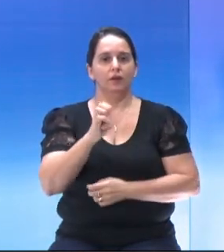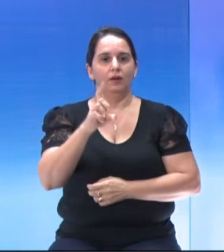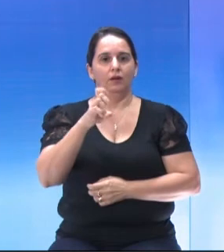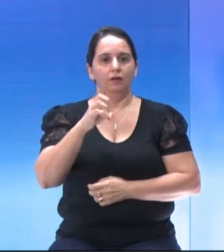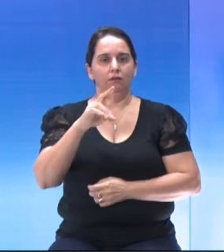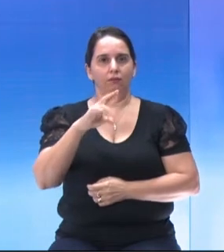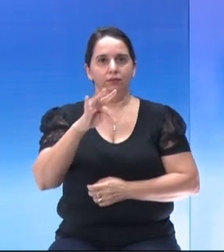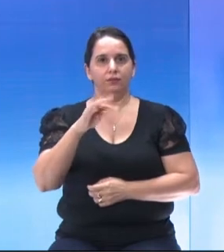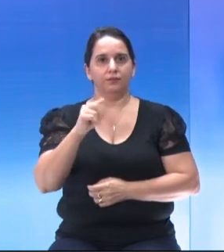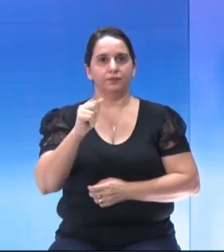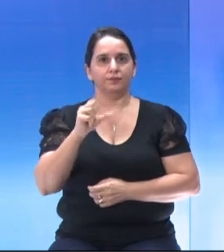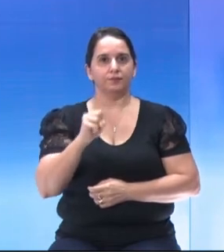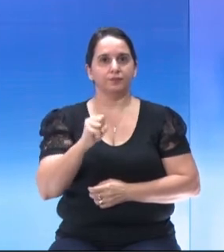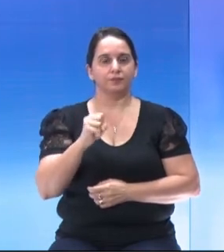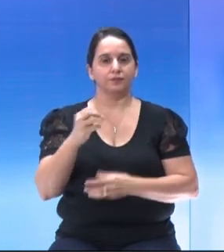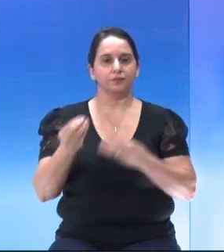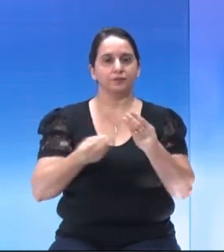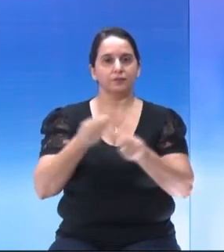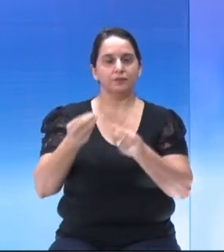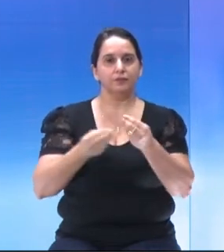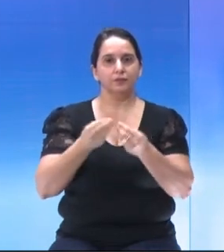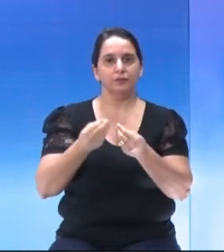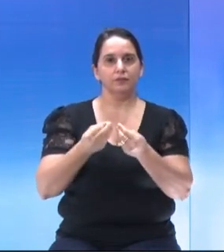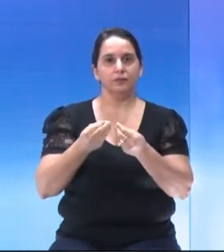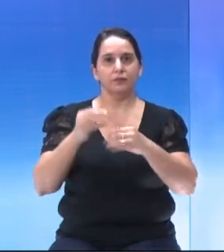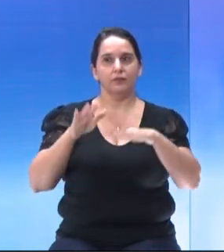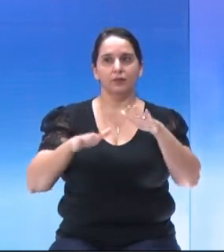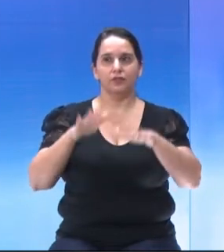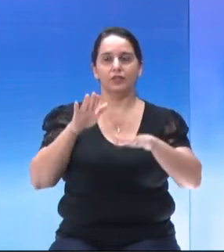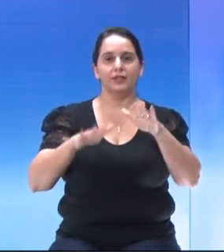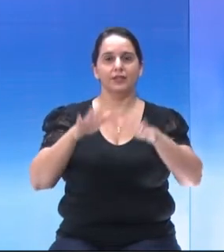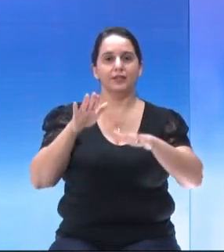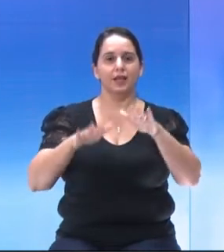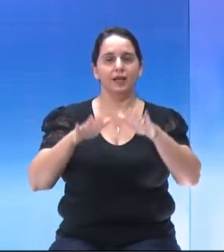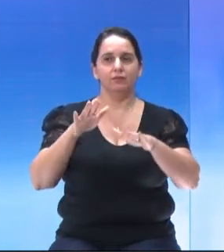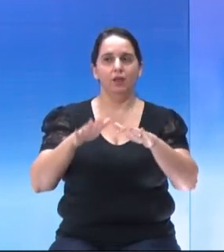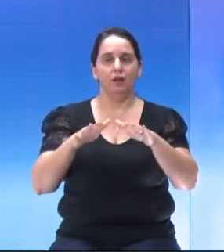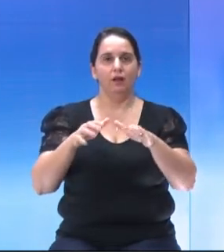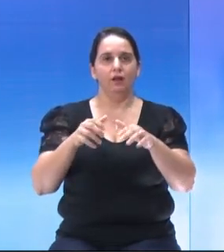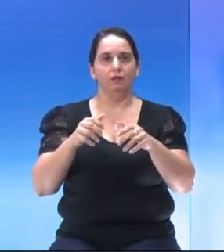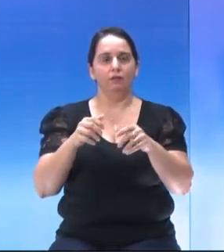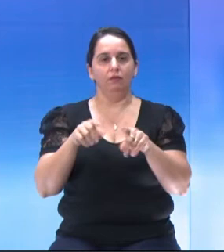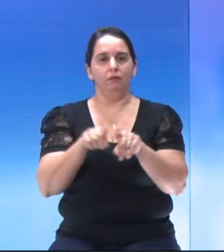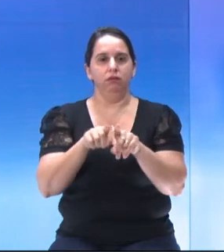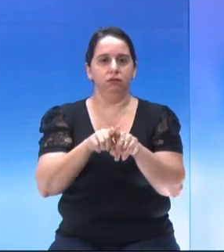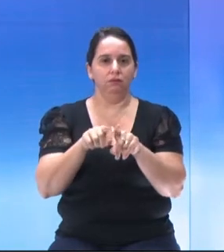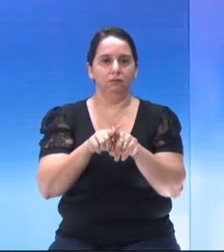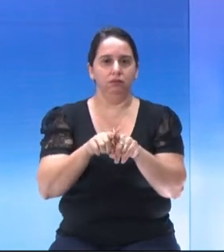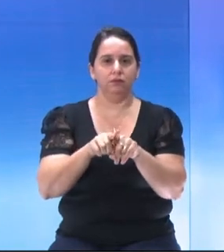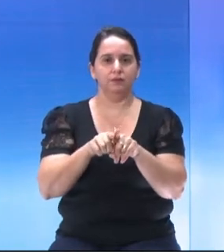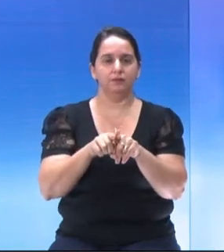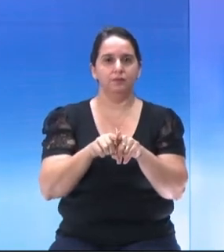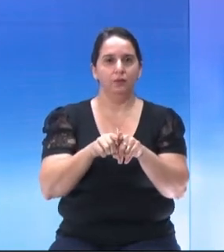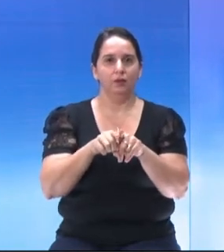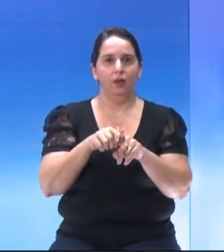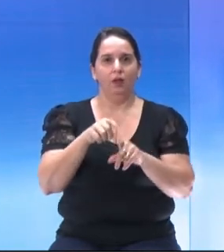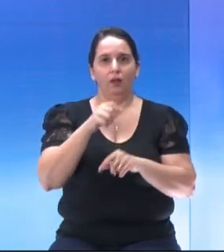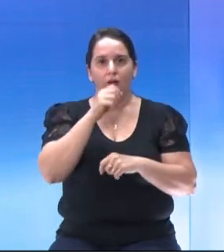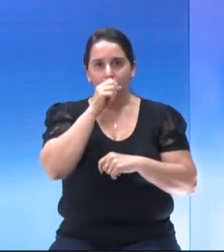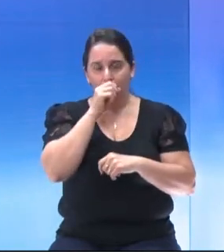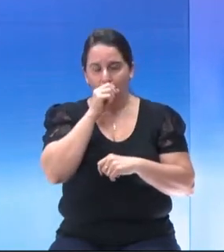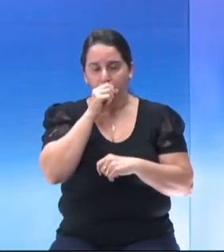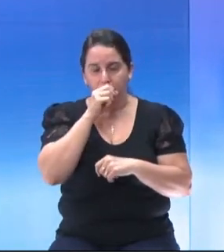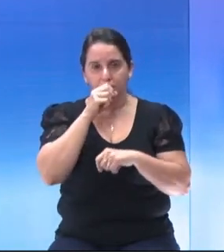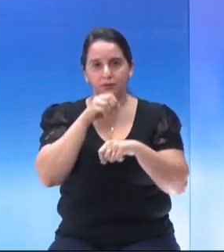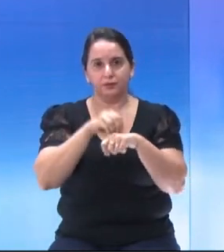excretas nitrogenadas de forma concentrada. Então o que acontece? Eles fazem um equilíbrio para eliminar